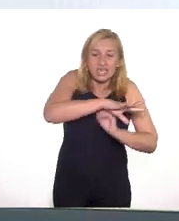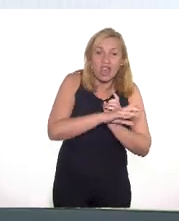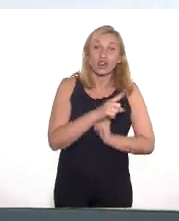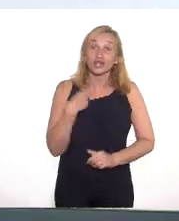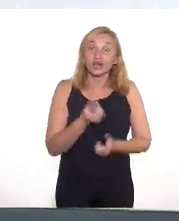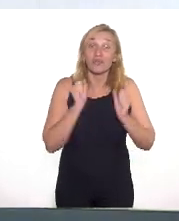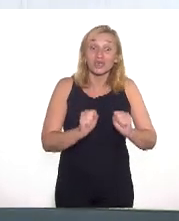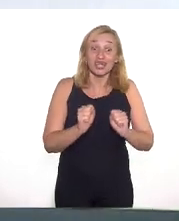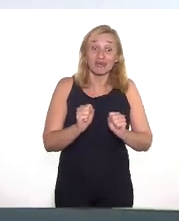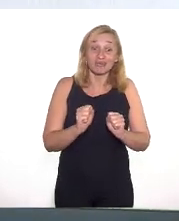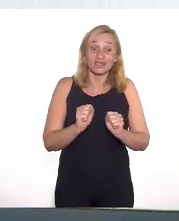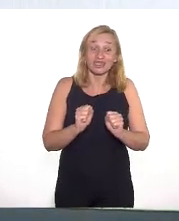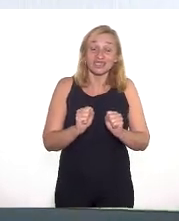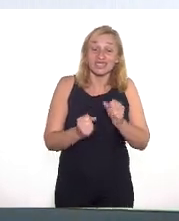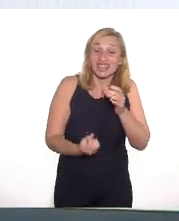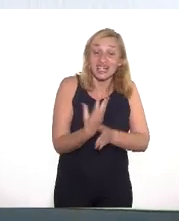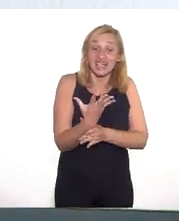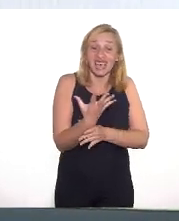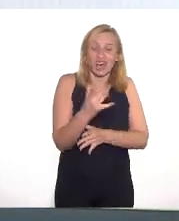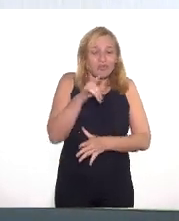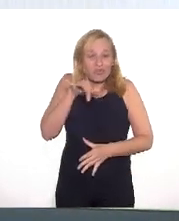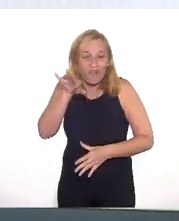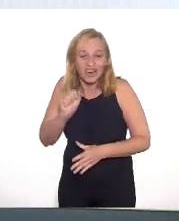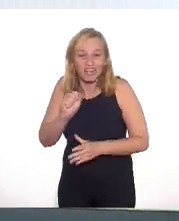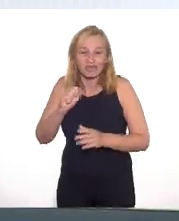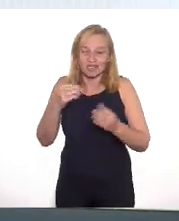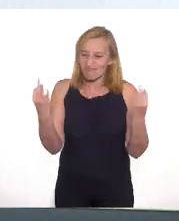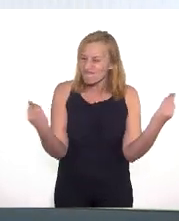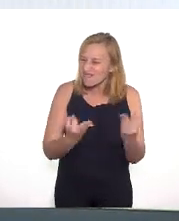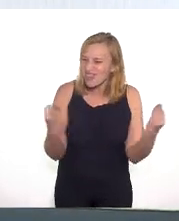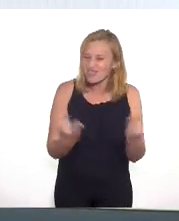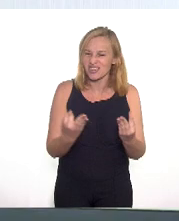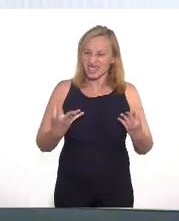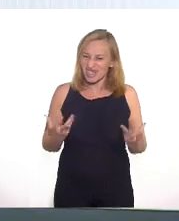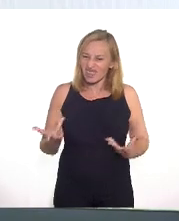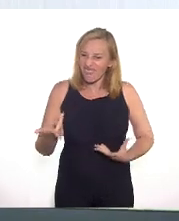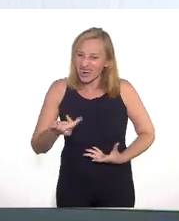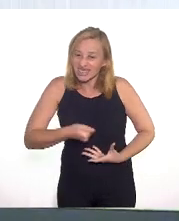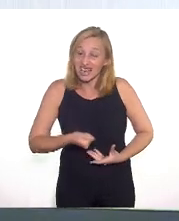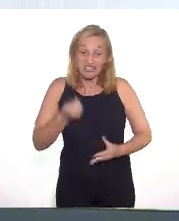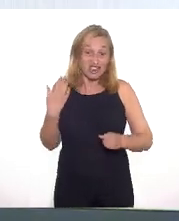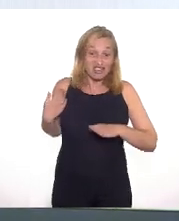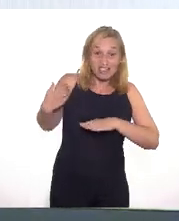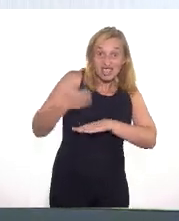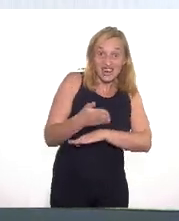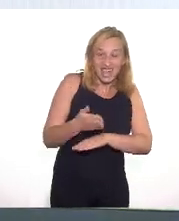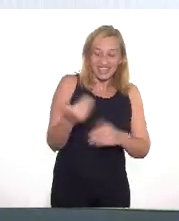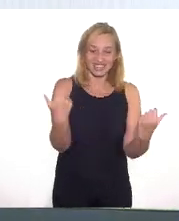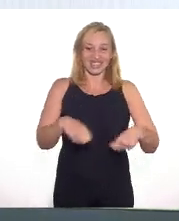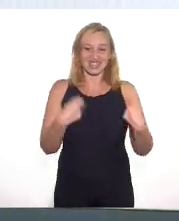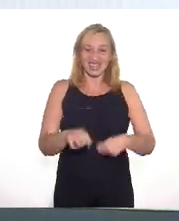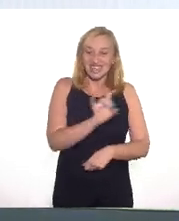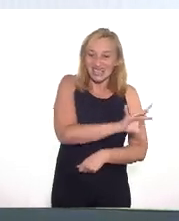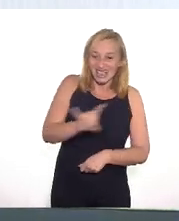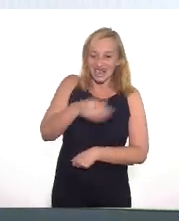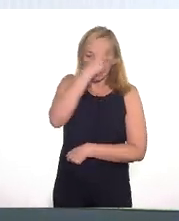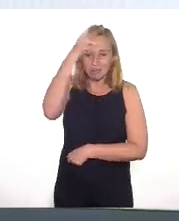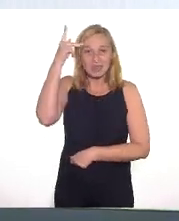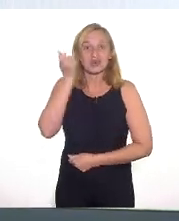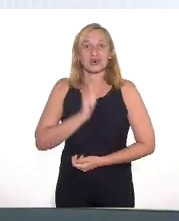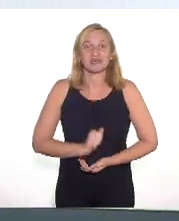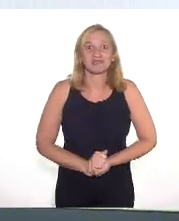fazer um programa tão robusto, de tanta qualidade e que vá direto na necessidade da